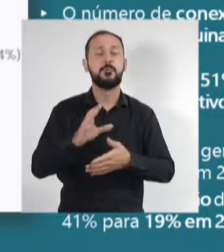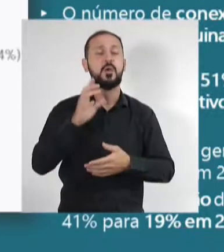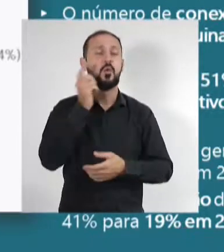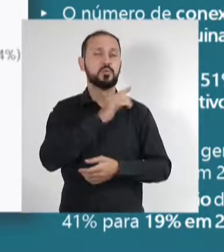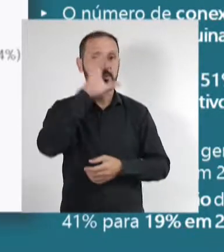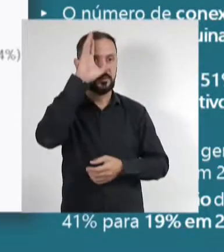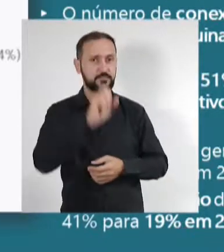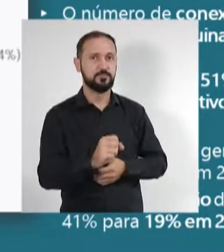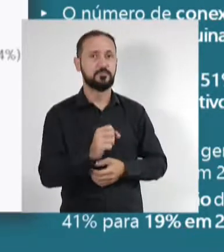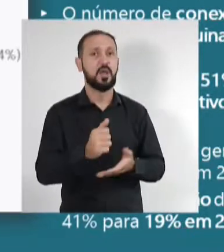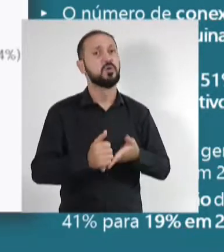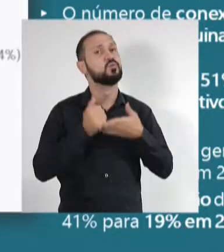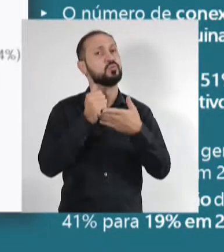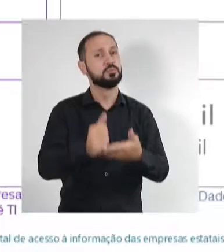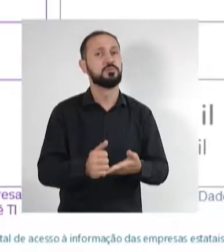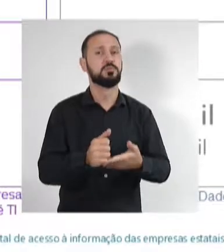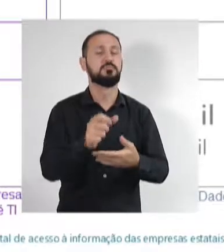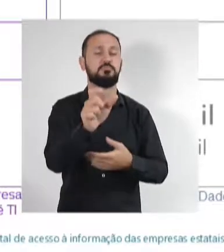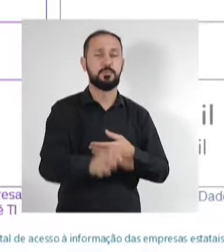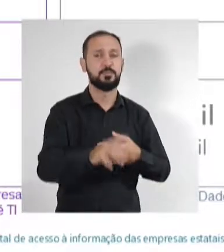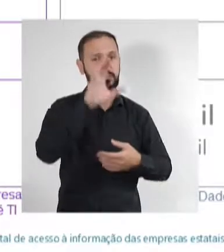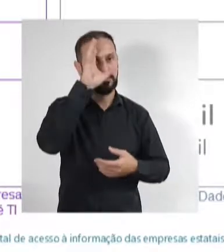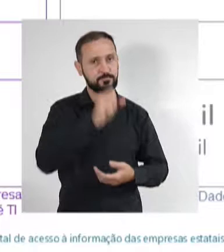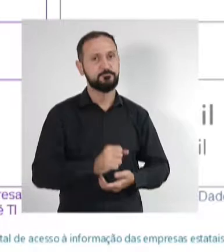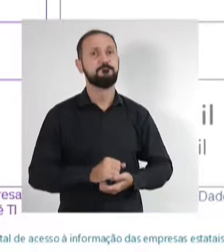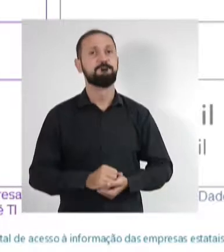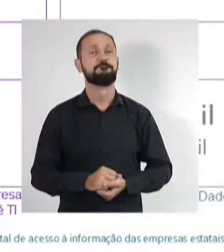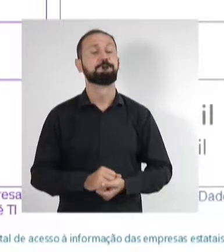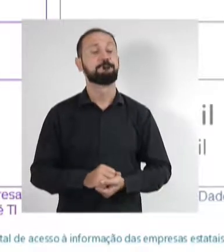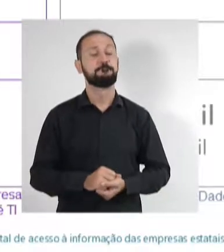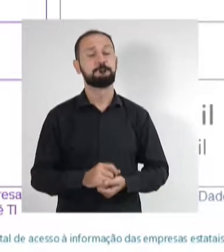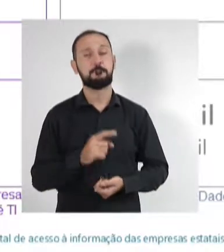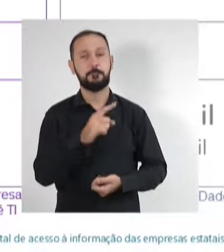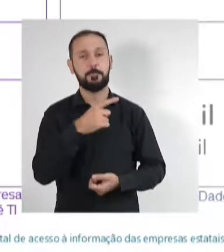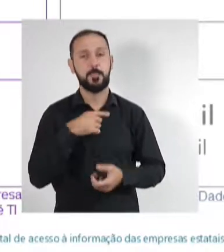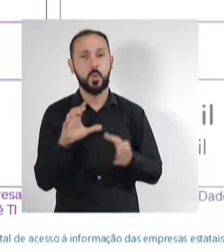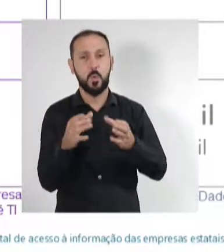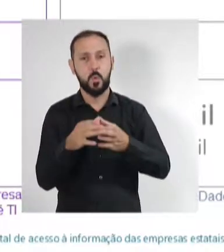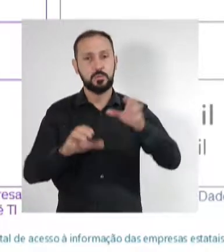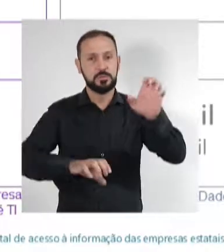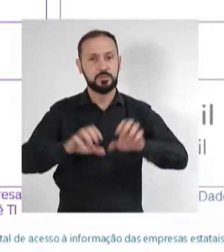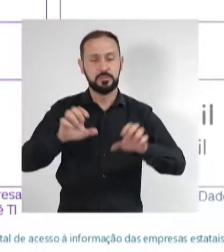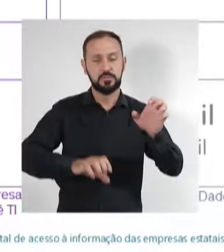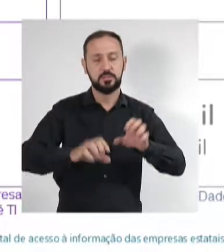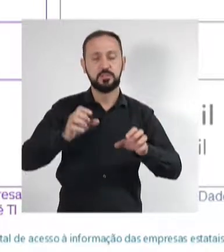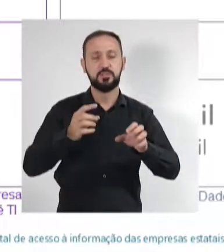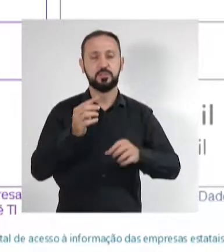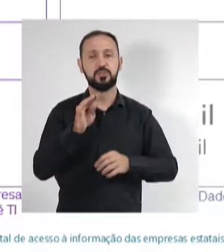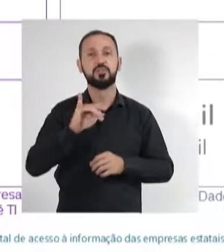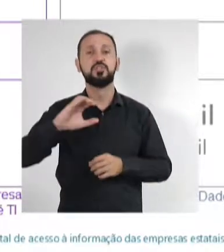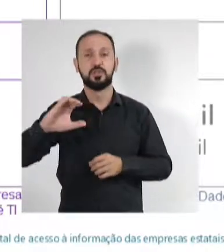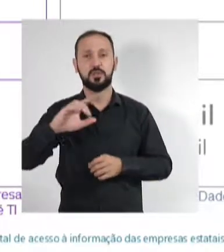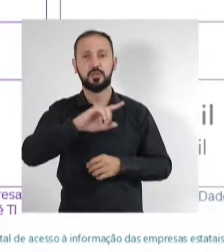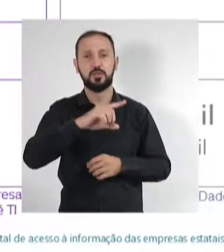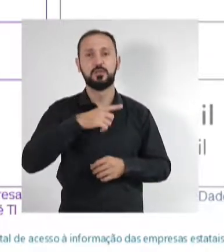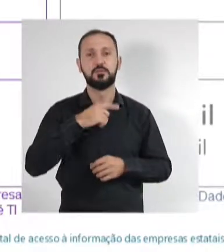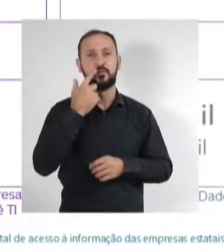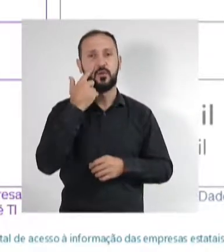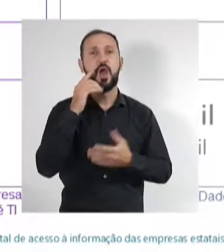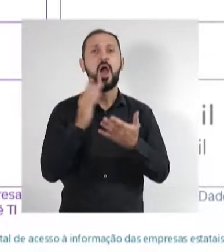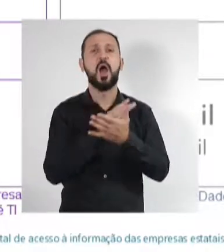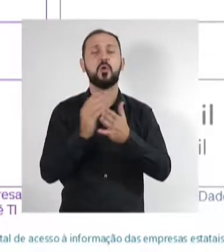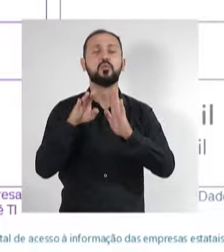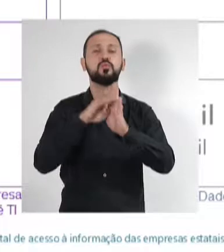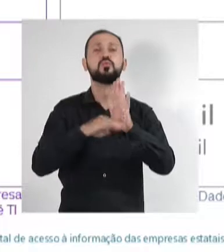melhores, melhorando a vida das pessoas. Aqui é um pouquinho do setor de TI, o macro setor de TIC, na verdade. Vou chamar a atenção para